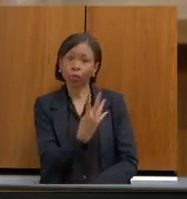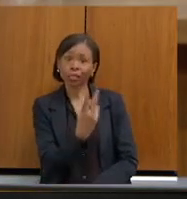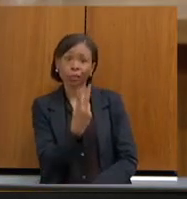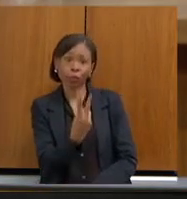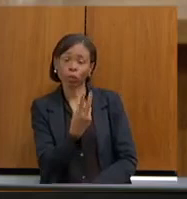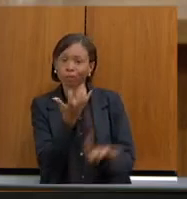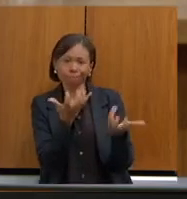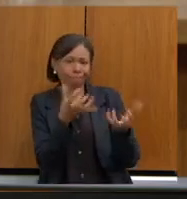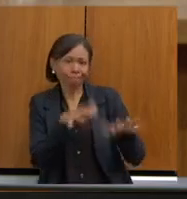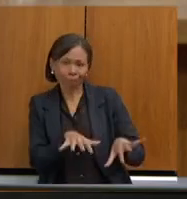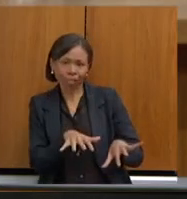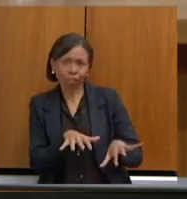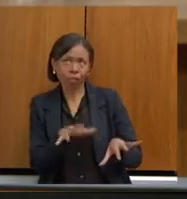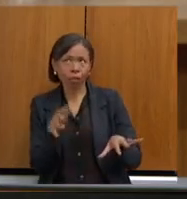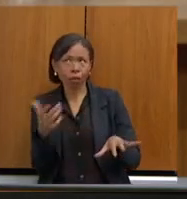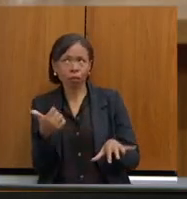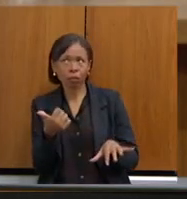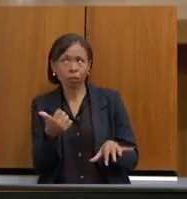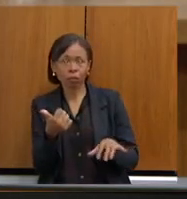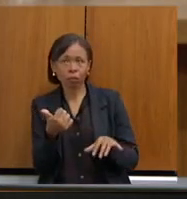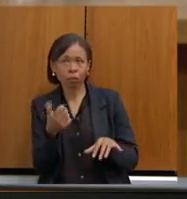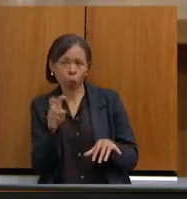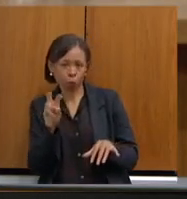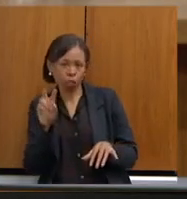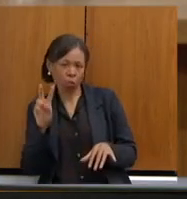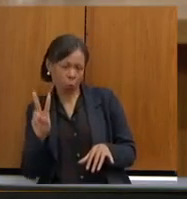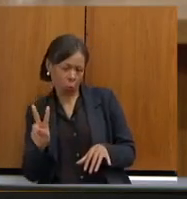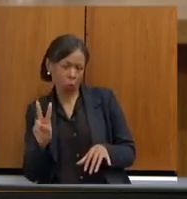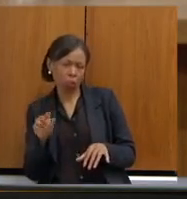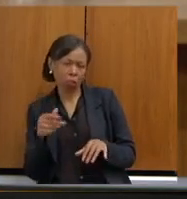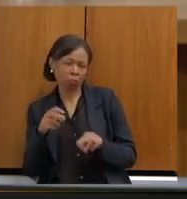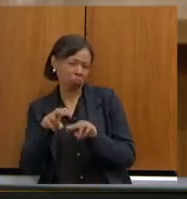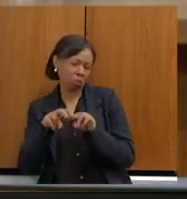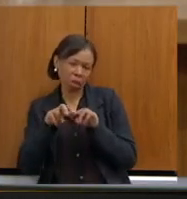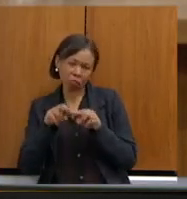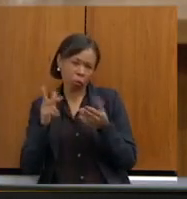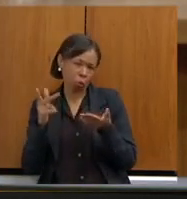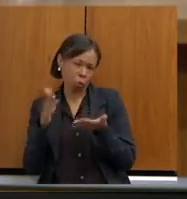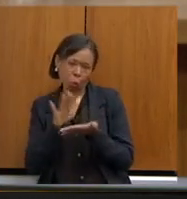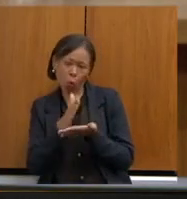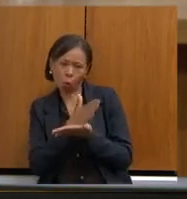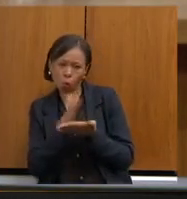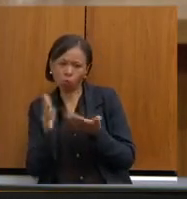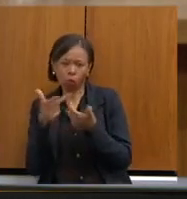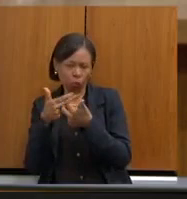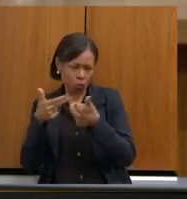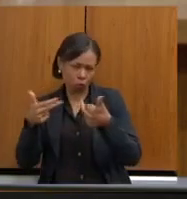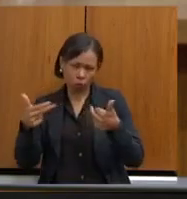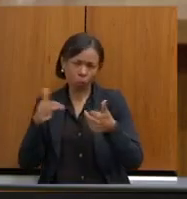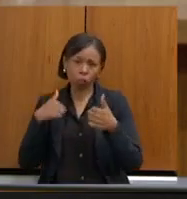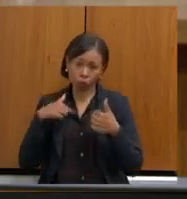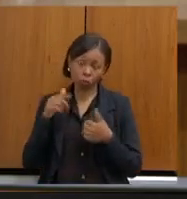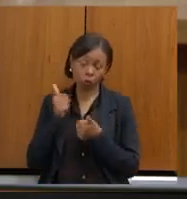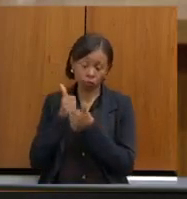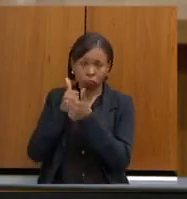recusa sendo que se 152 normalmente por algum motivo que nós estamos acompanhando cada um deles ou seja